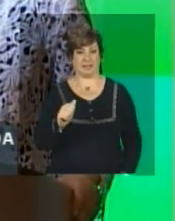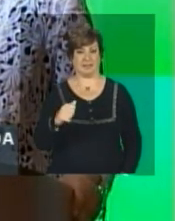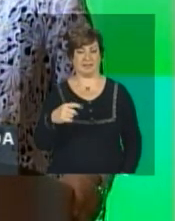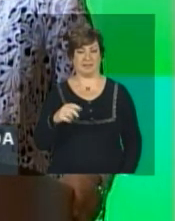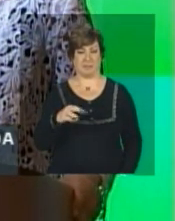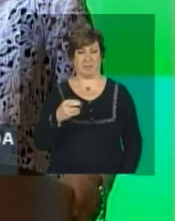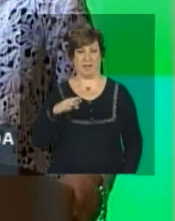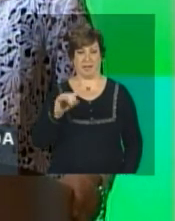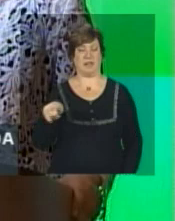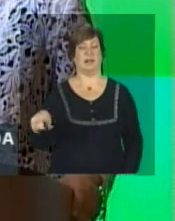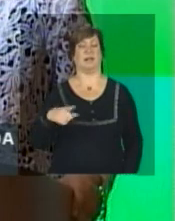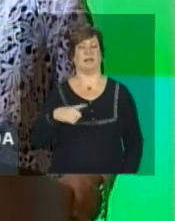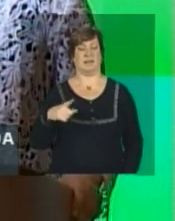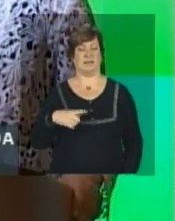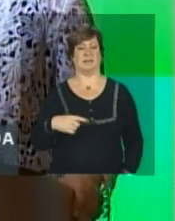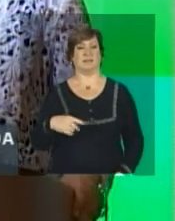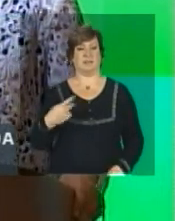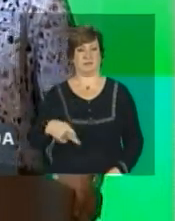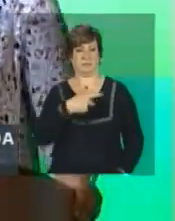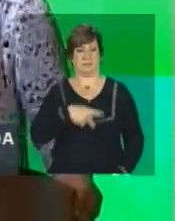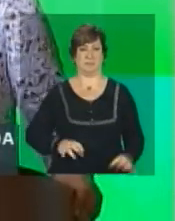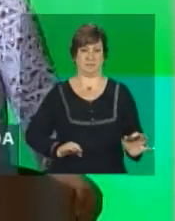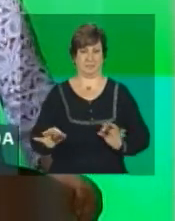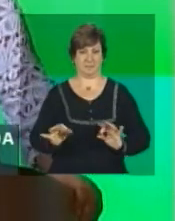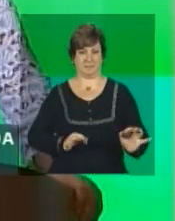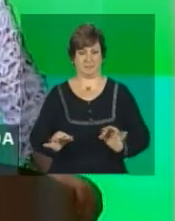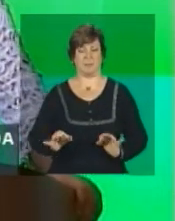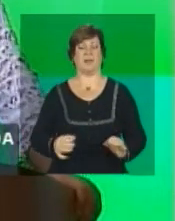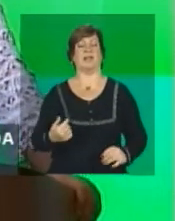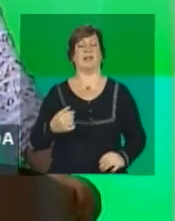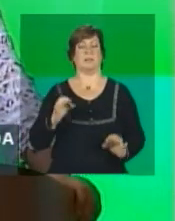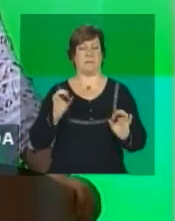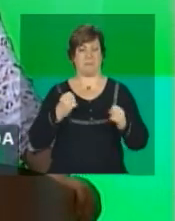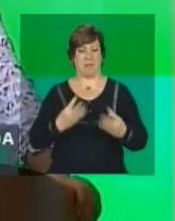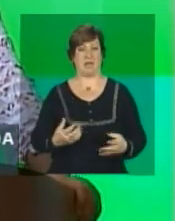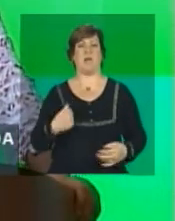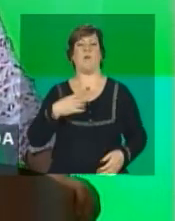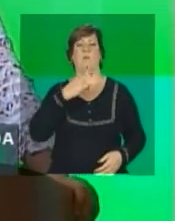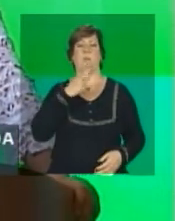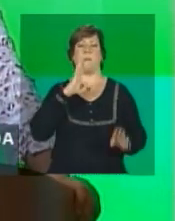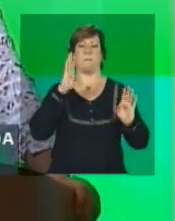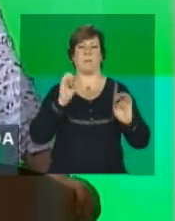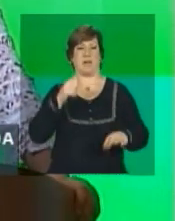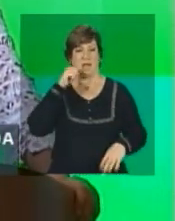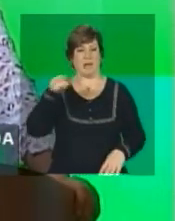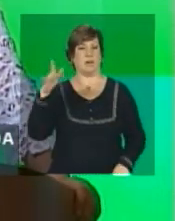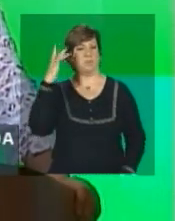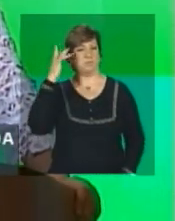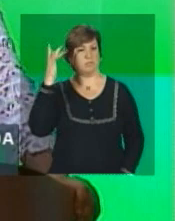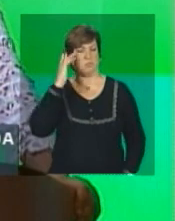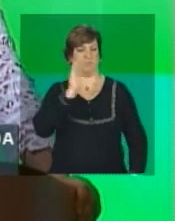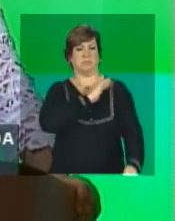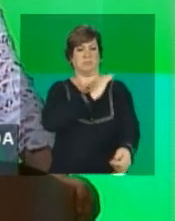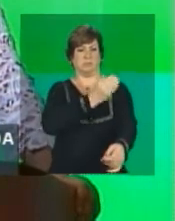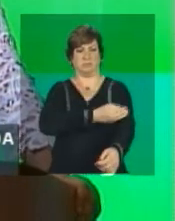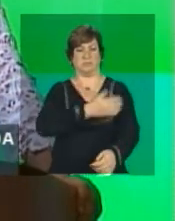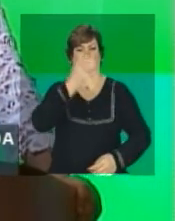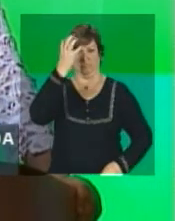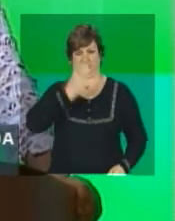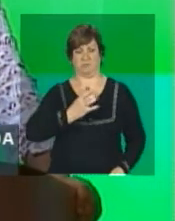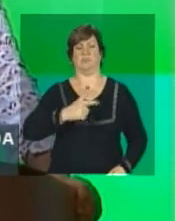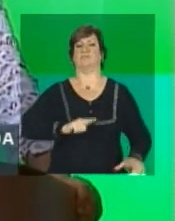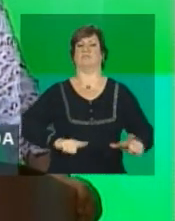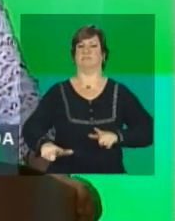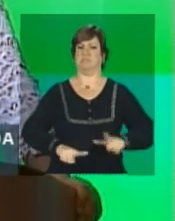Petrobras estará em boas mãos. Eu conheço bem a capacidade de trabalho, a competência e a